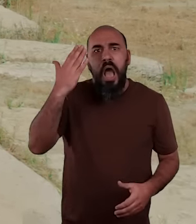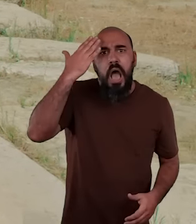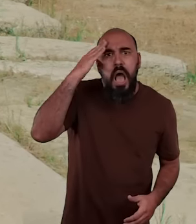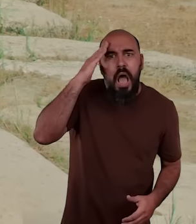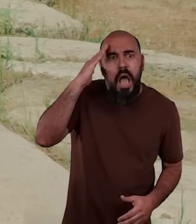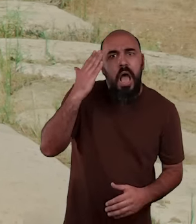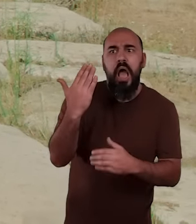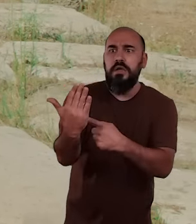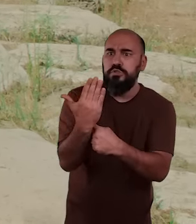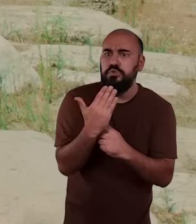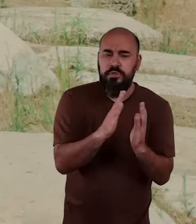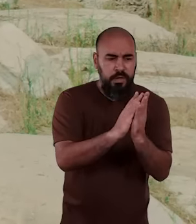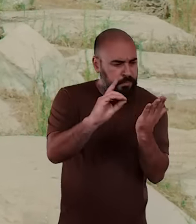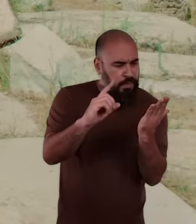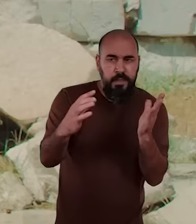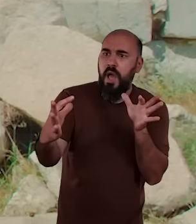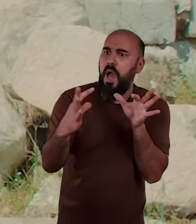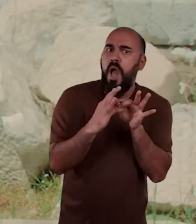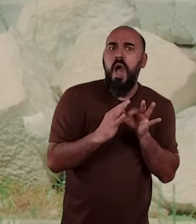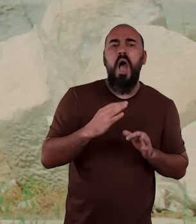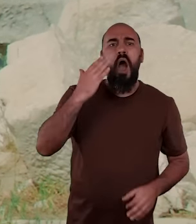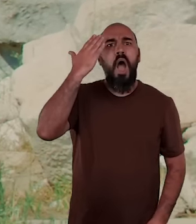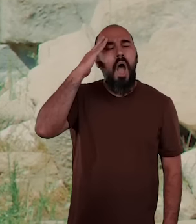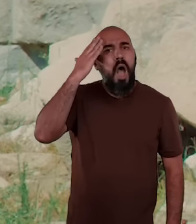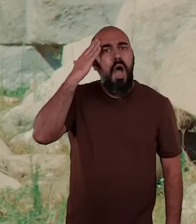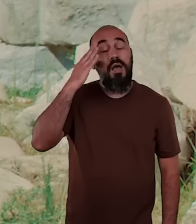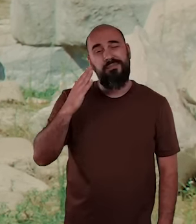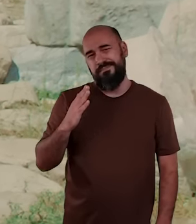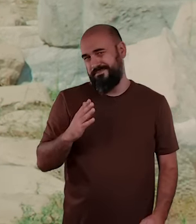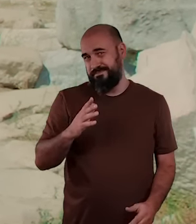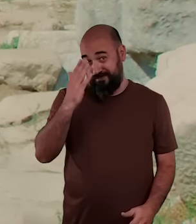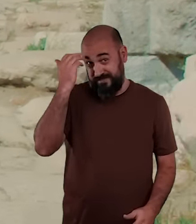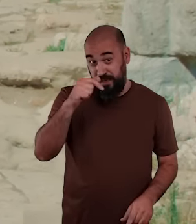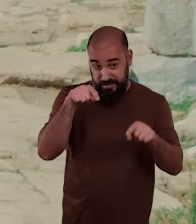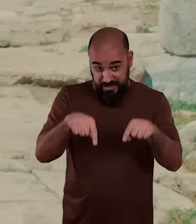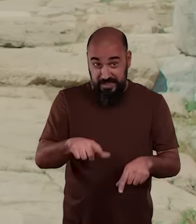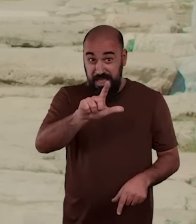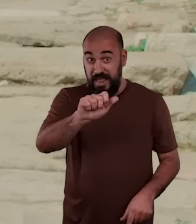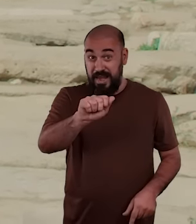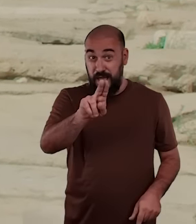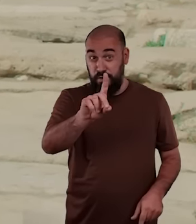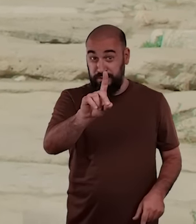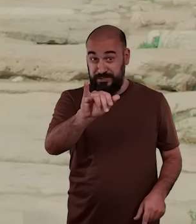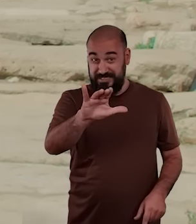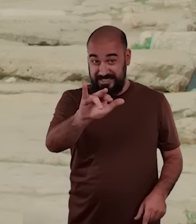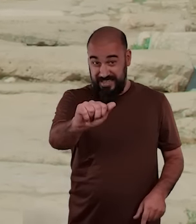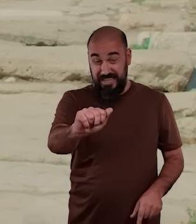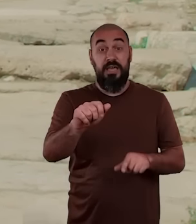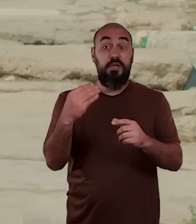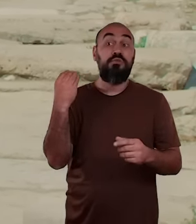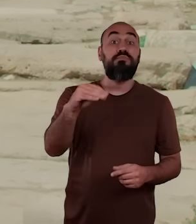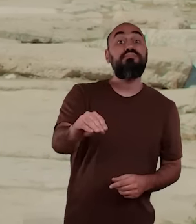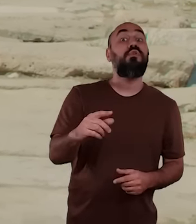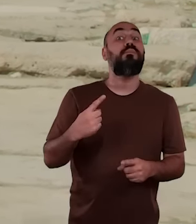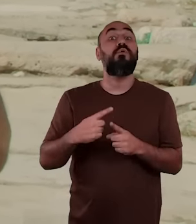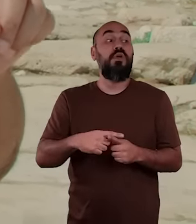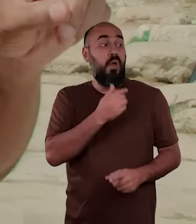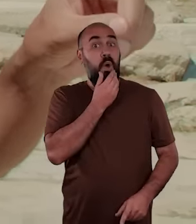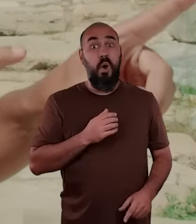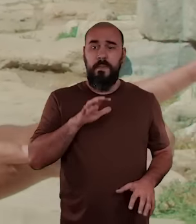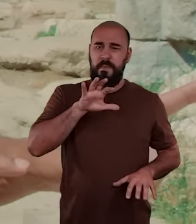muita coisa que você lê na Bíblia Sagrada. E pouca gente sabe, mas Laodiceia foi uma cidade que recebeu esse nome